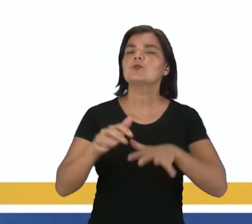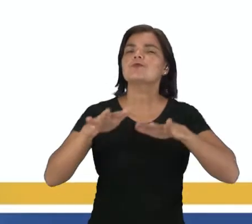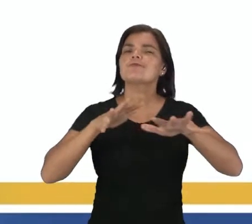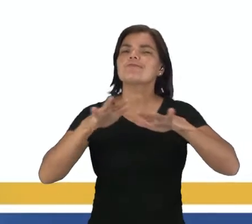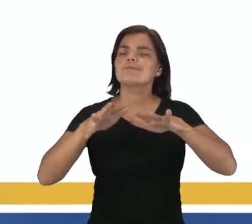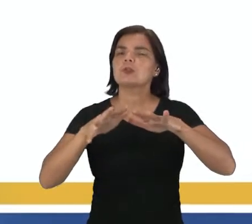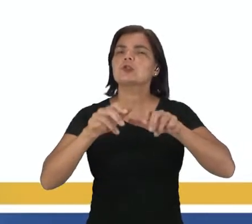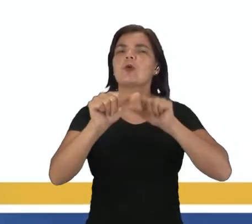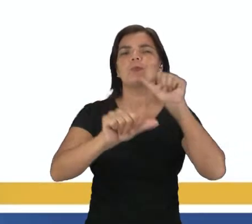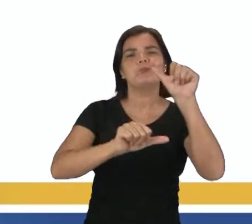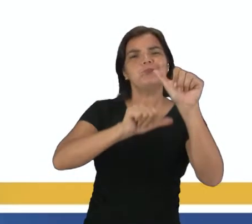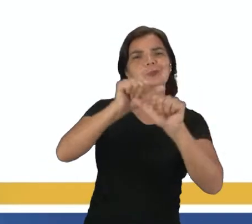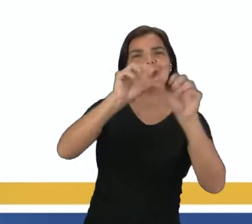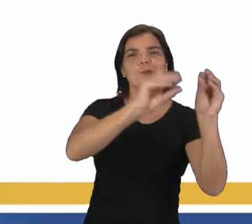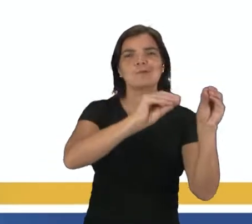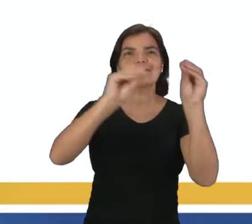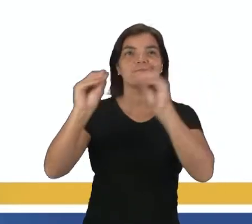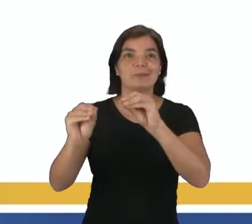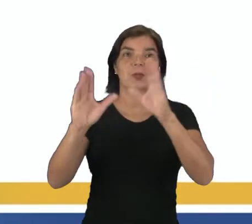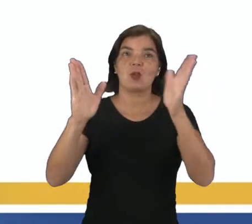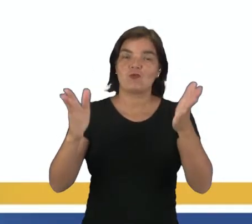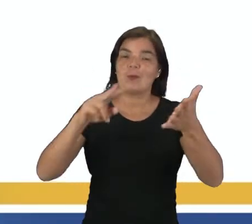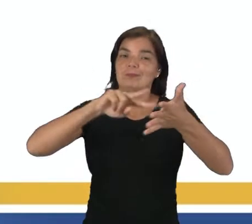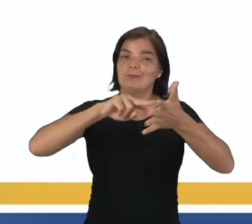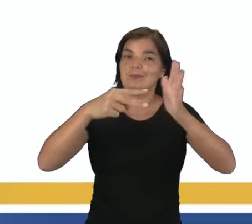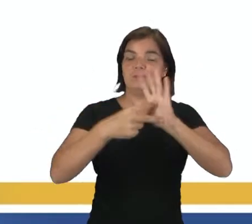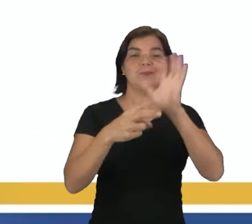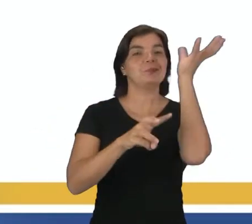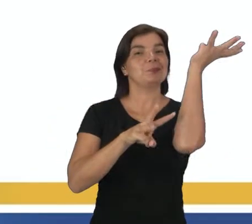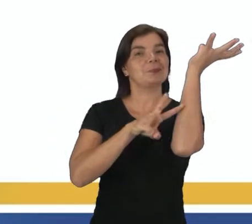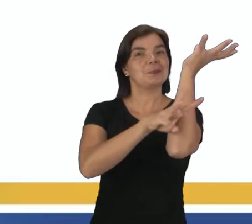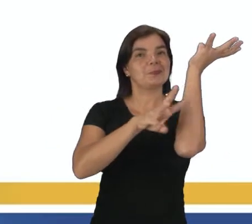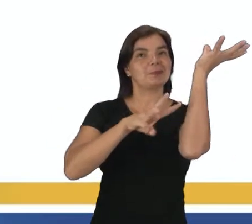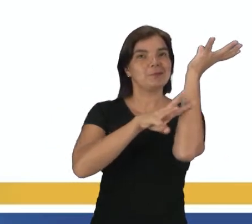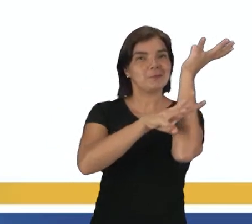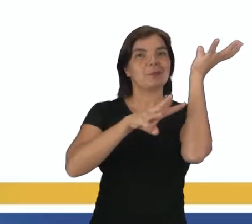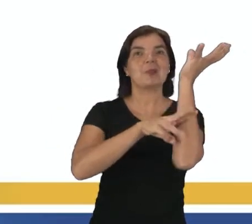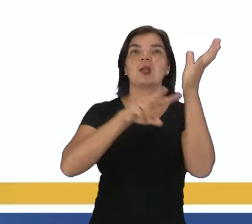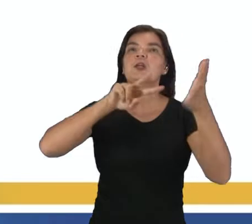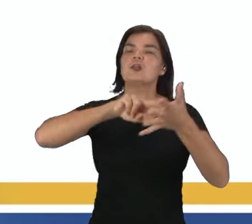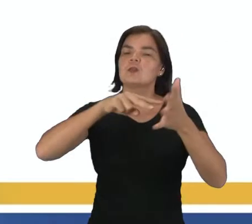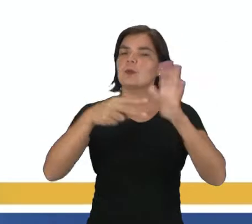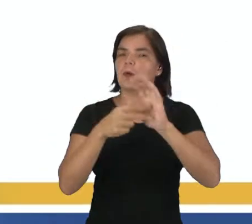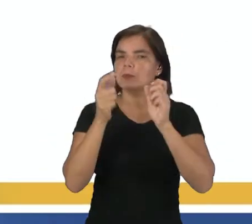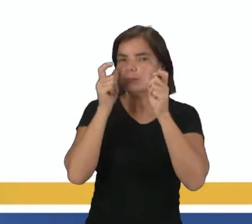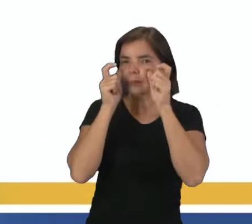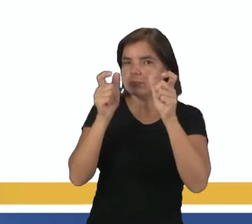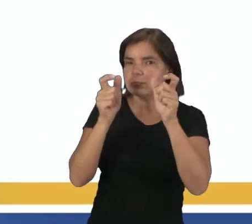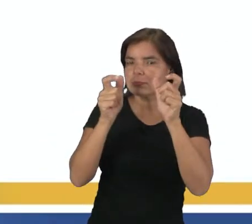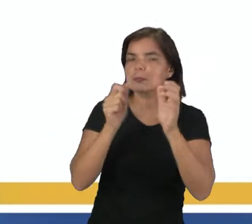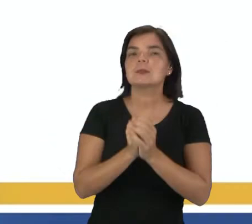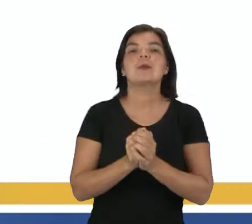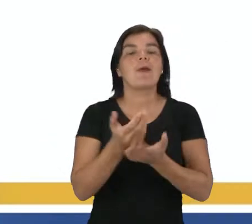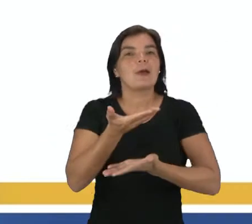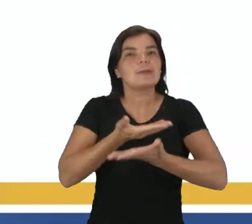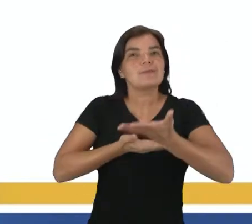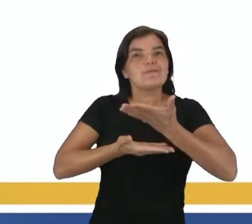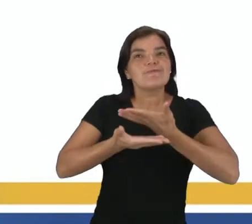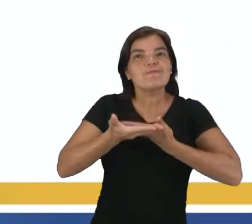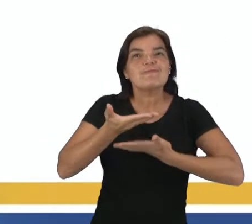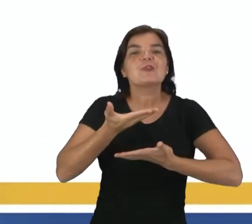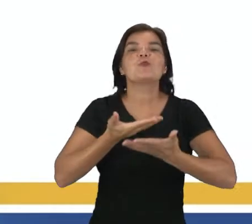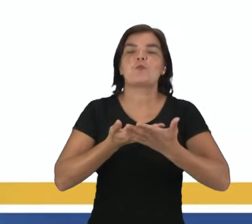de movimentos migratórios já o significado de êxodo rural essa bem atenção